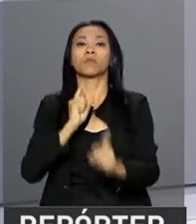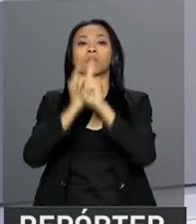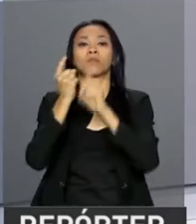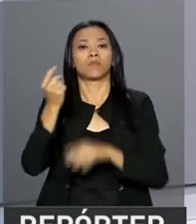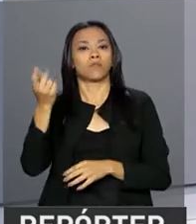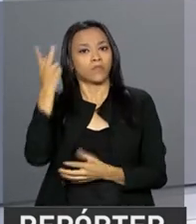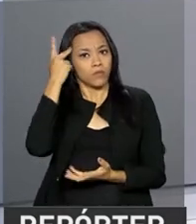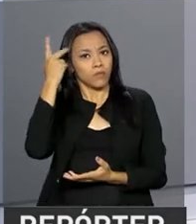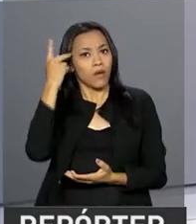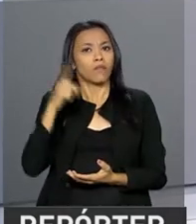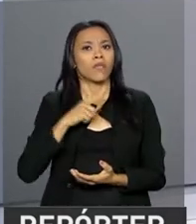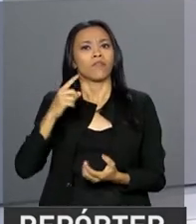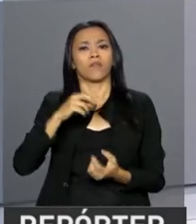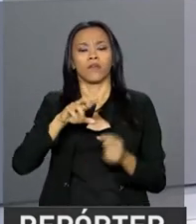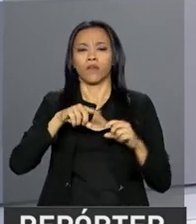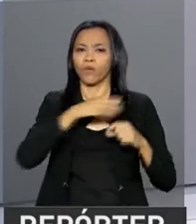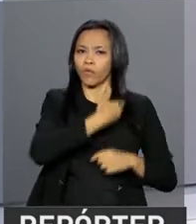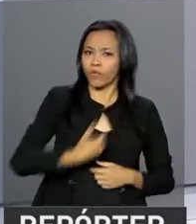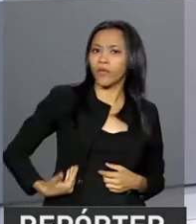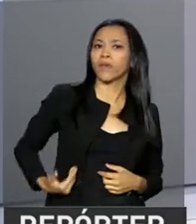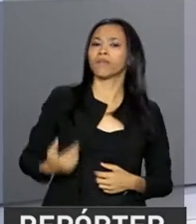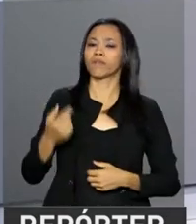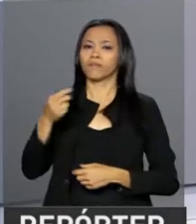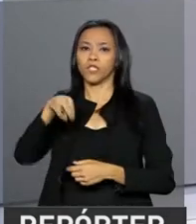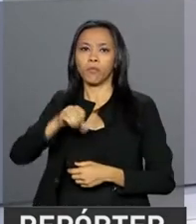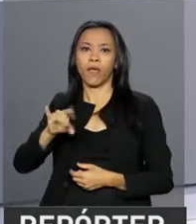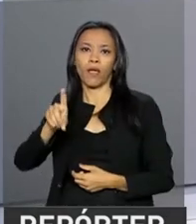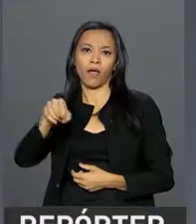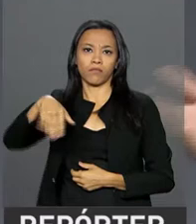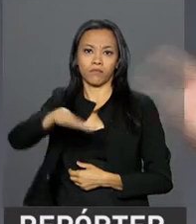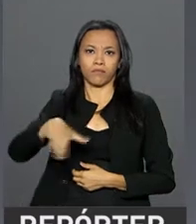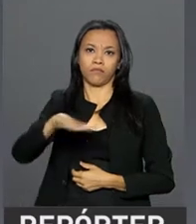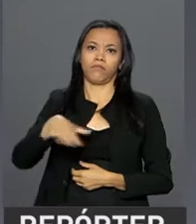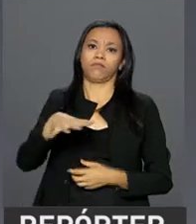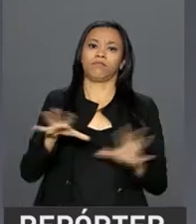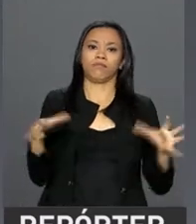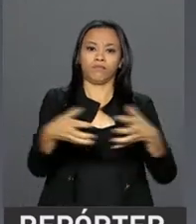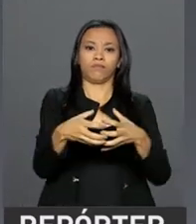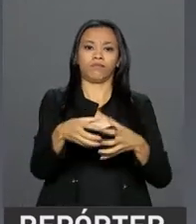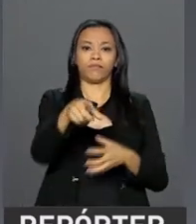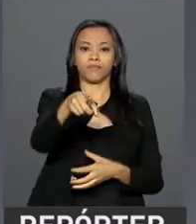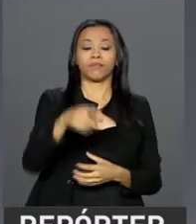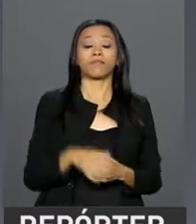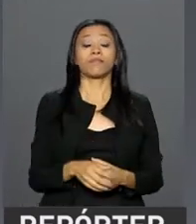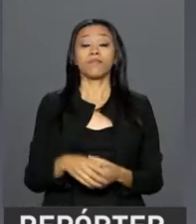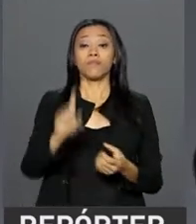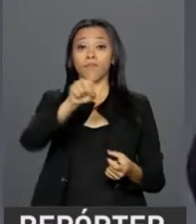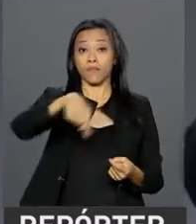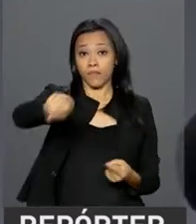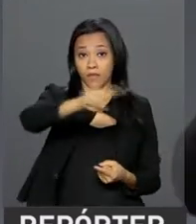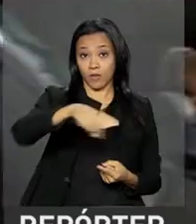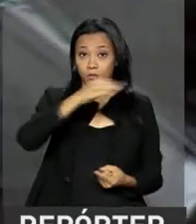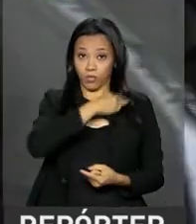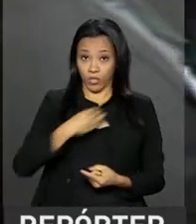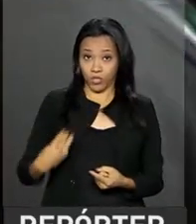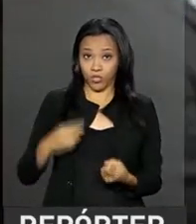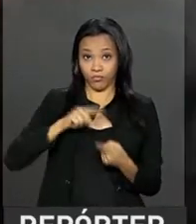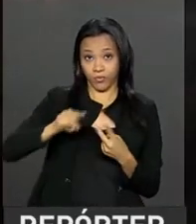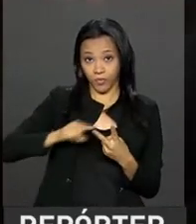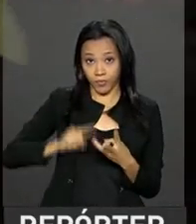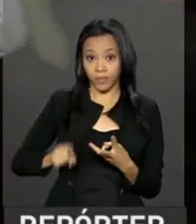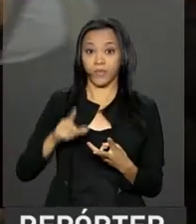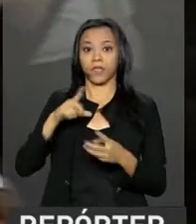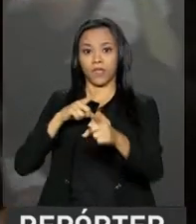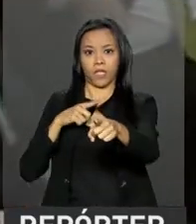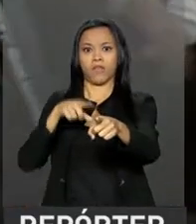Paulo. O evento reuniu governo e mercado financeiro. A conversa dos ministros da área econômica foi com representantes